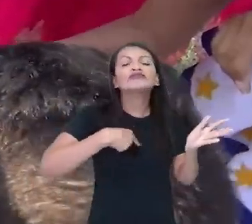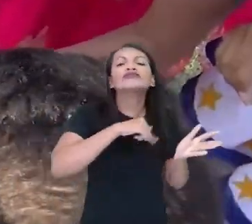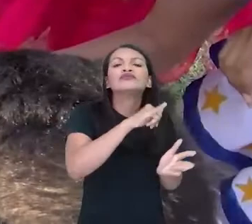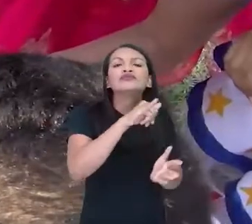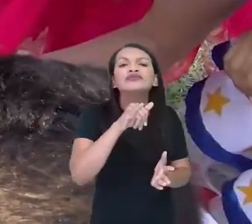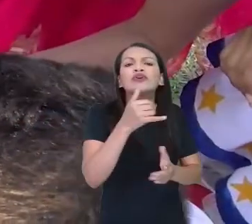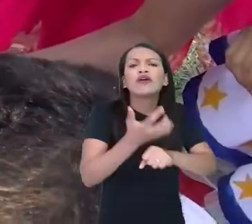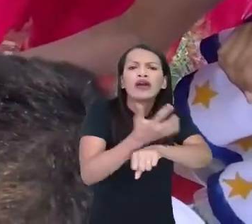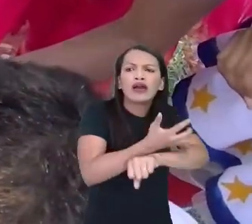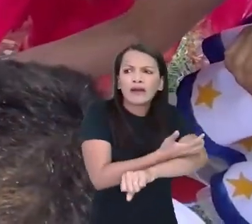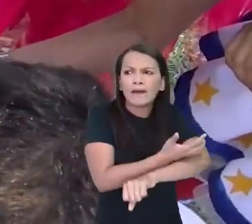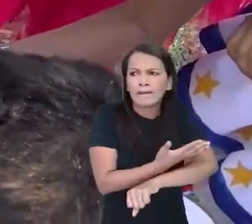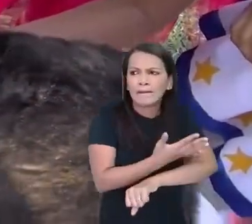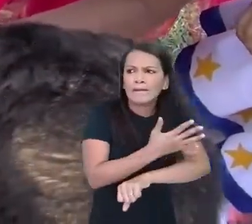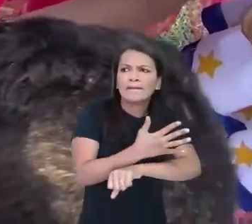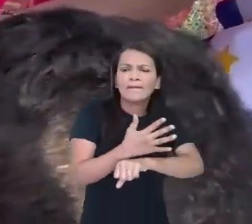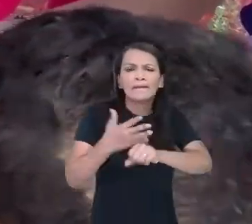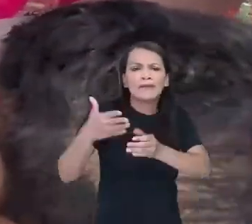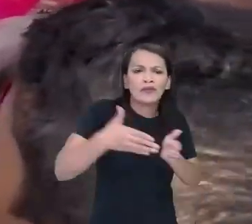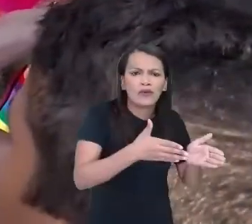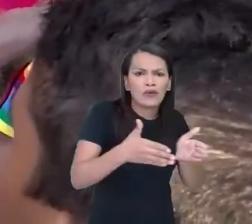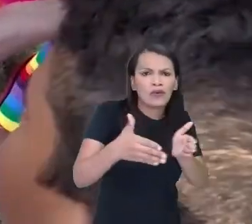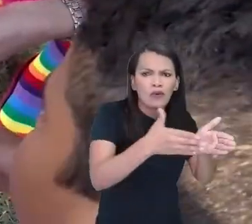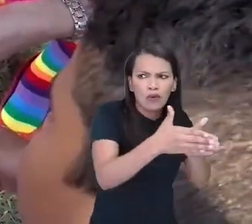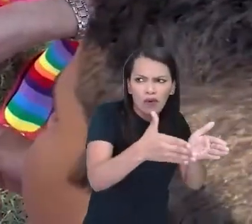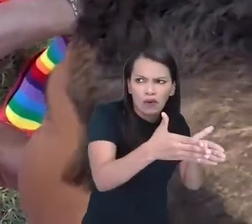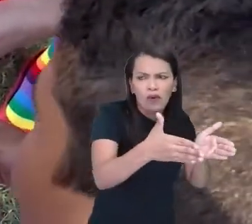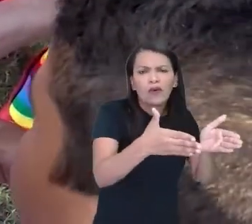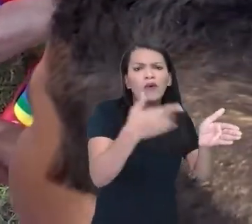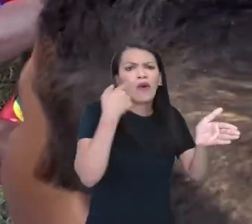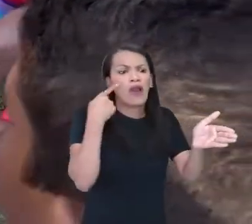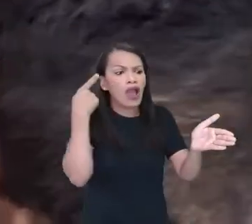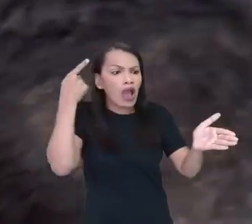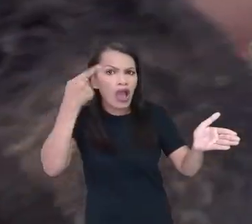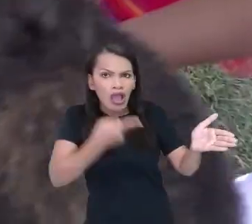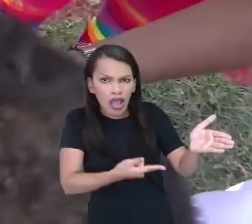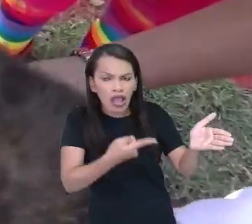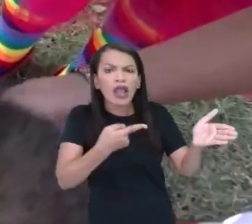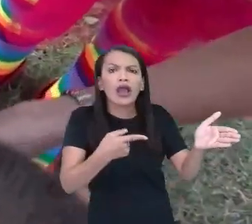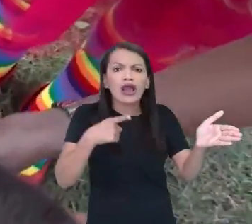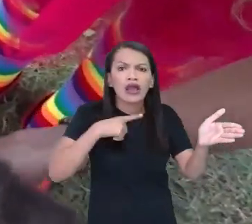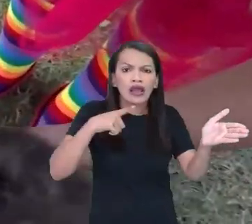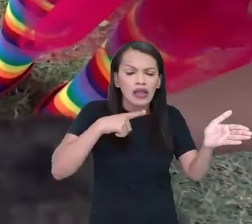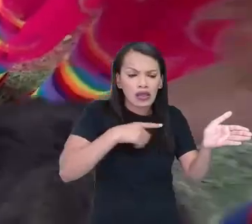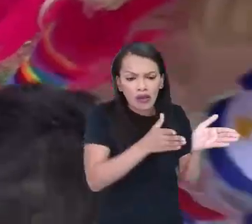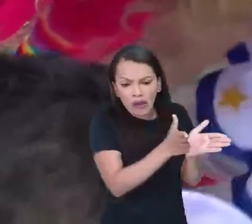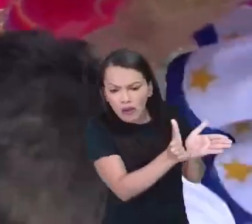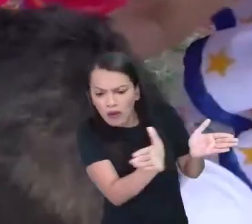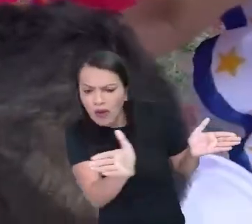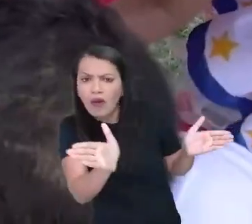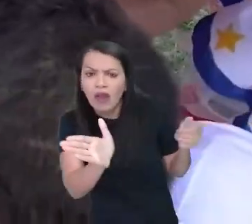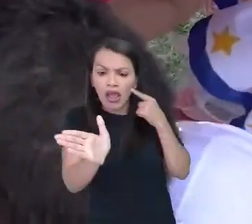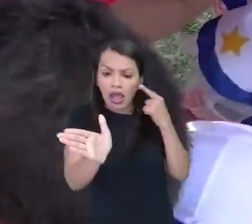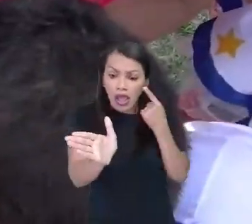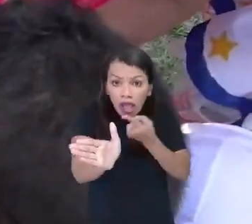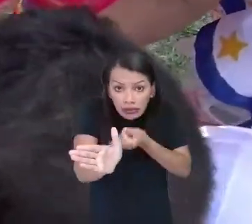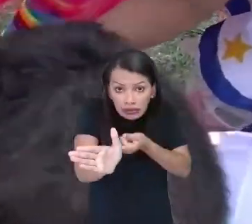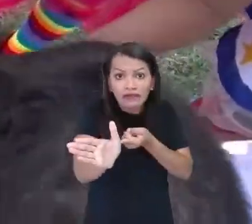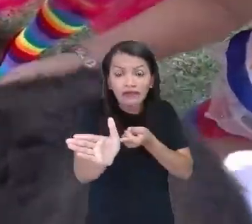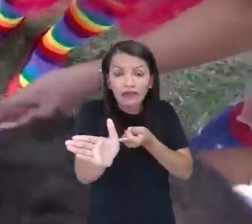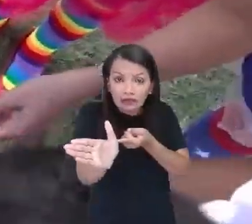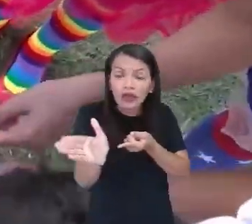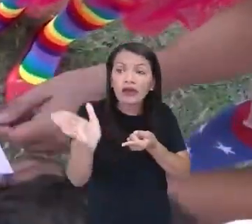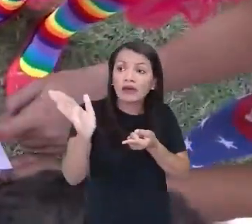Botânico. O parque aqui a gente já veio, né? Olha. Aqui é o Sítio da Trindade.